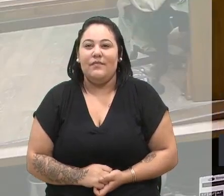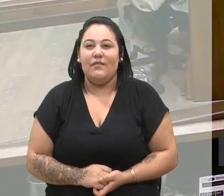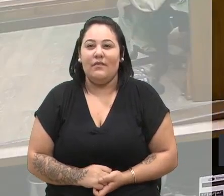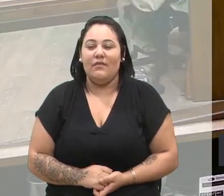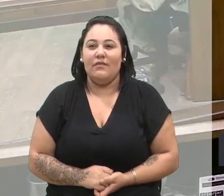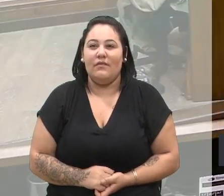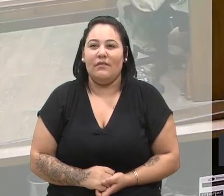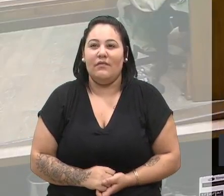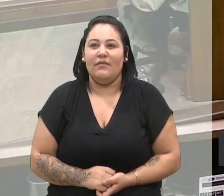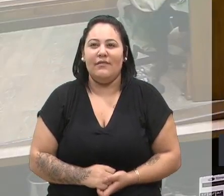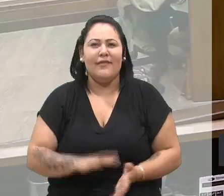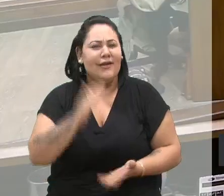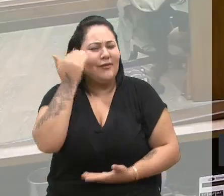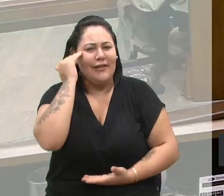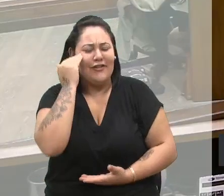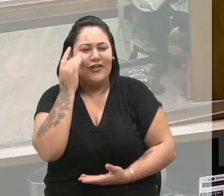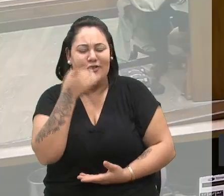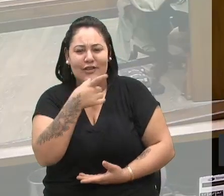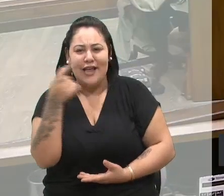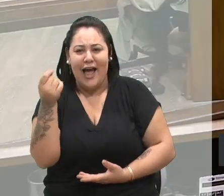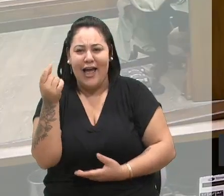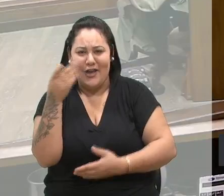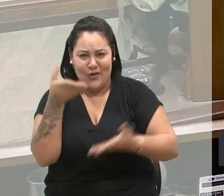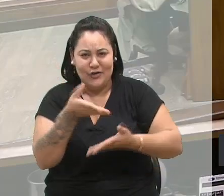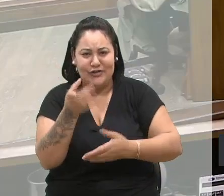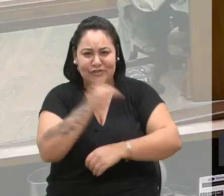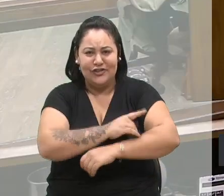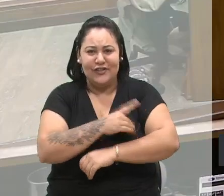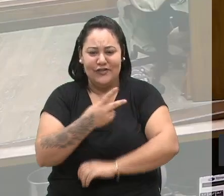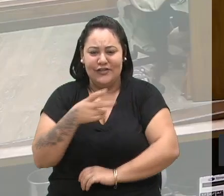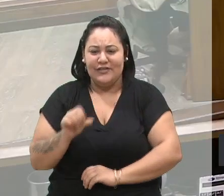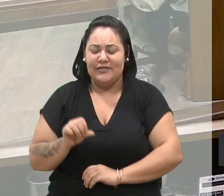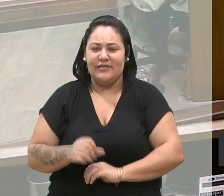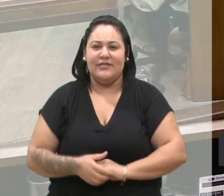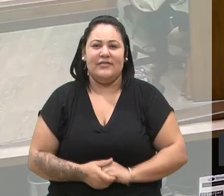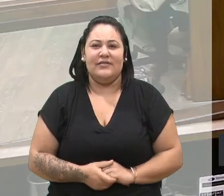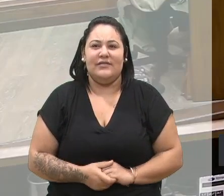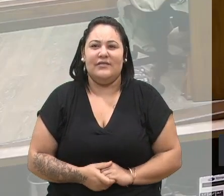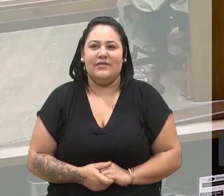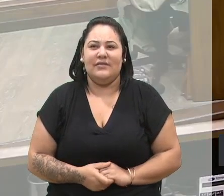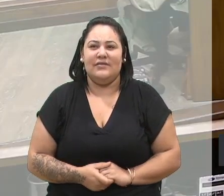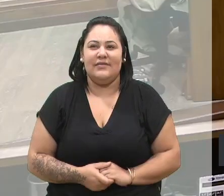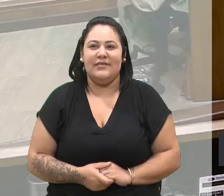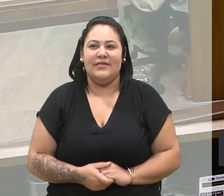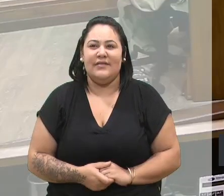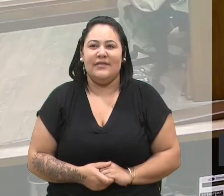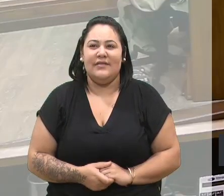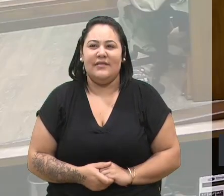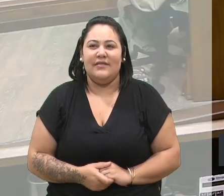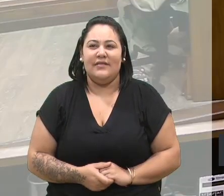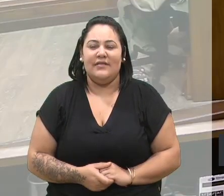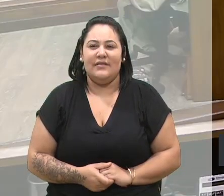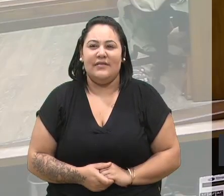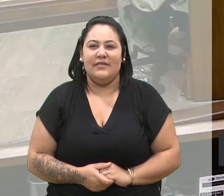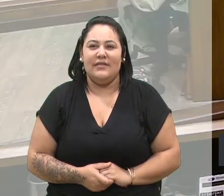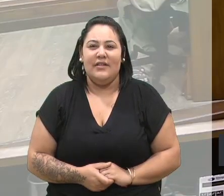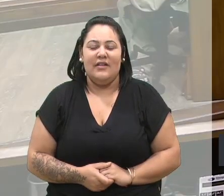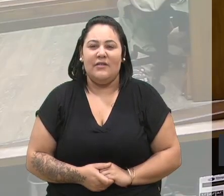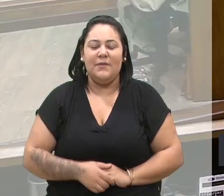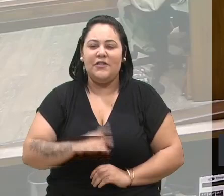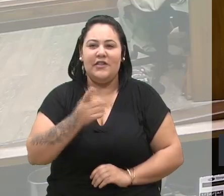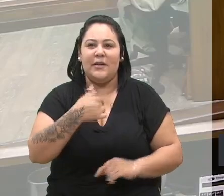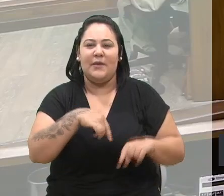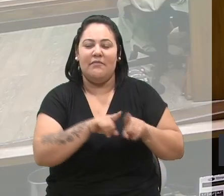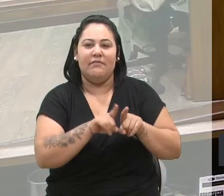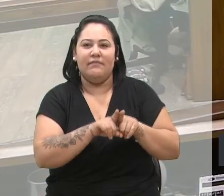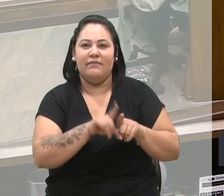O senhor está saindo hoje ou dia 29? Não, eu só estou saindo dia 29, mas... que está um tom de despedida aqui. Vai saber se eu vou ter algum espaço até dia 29.